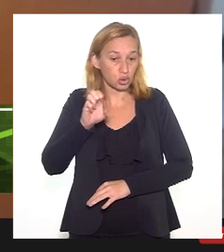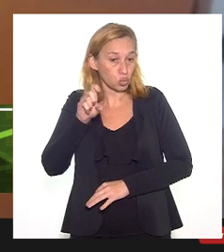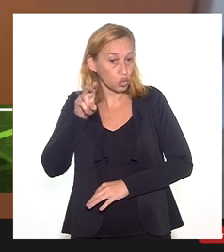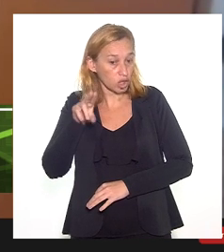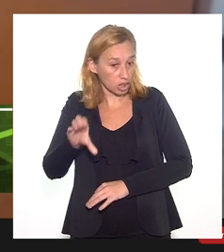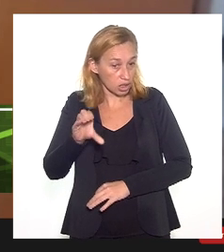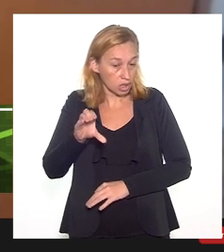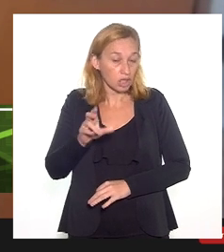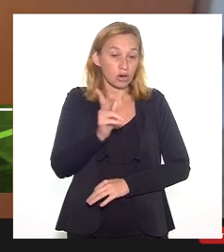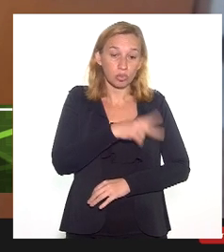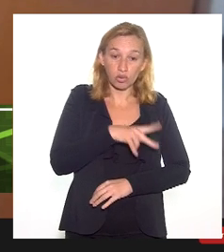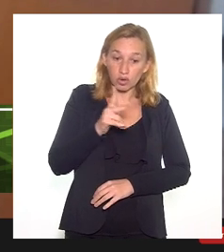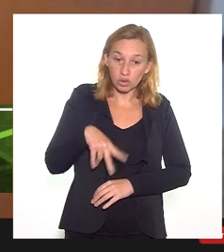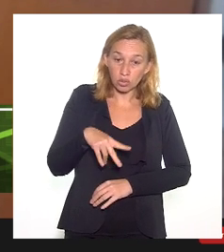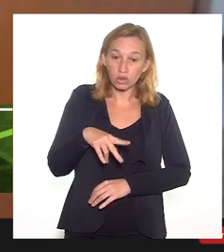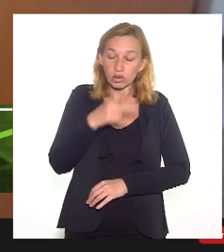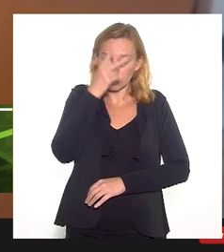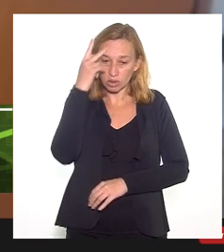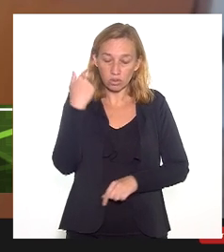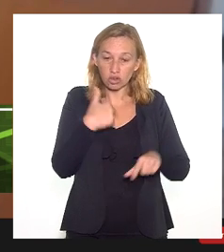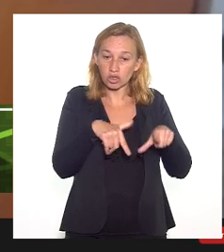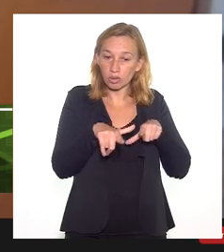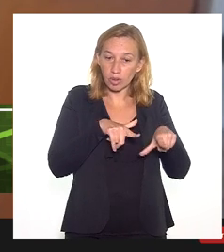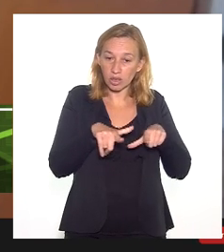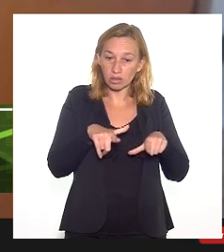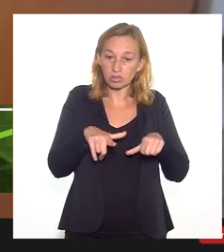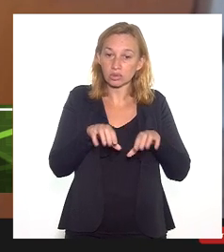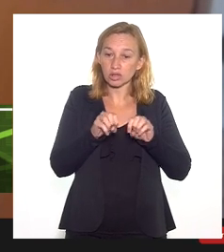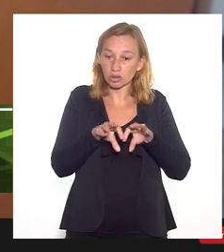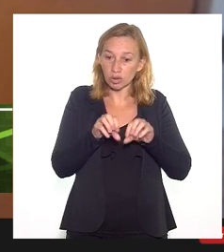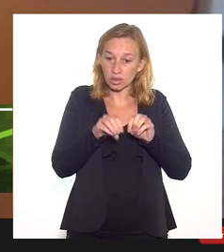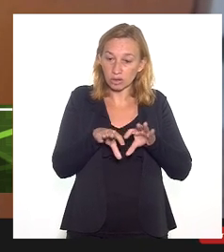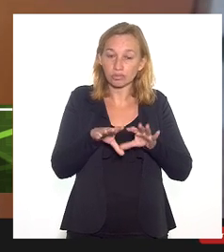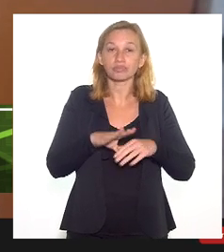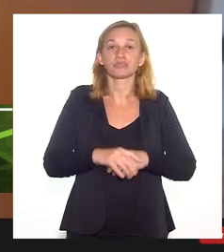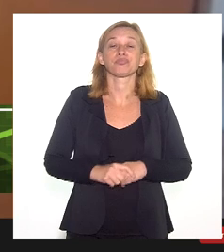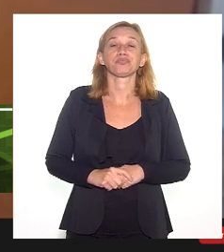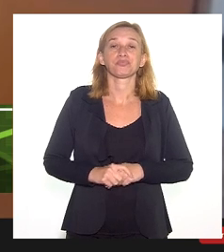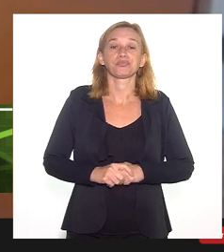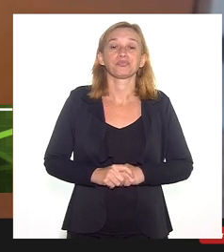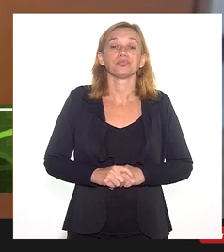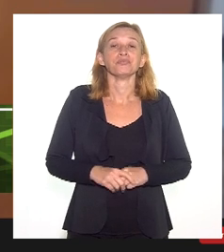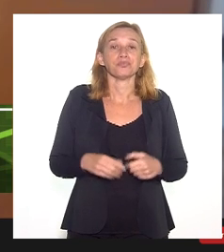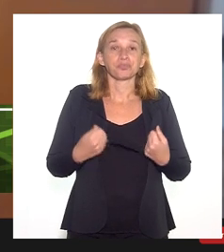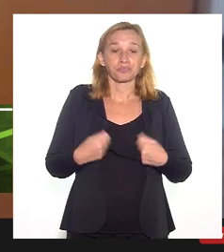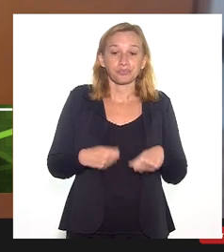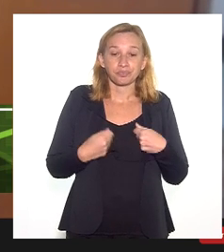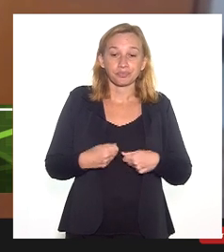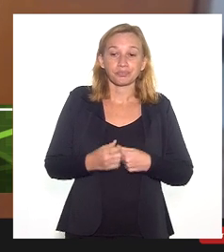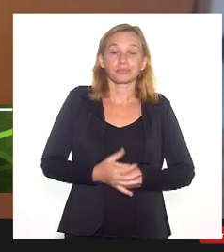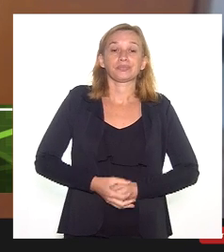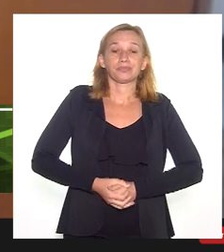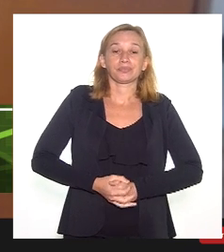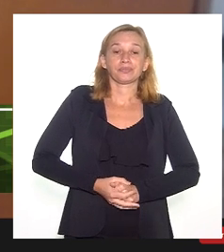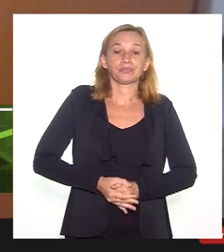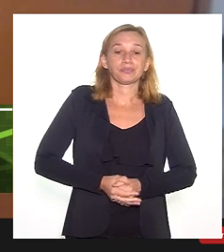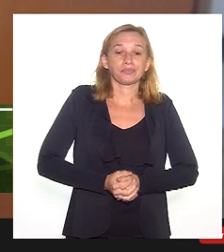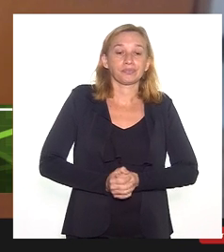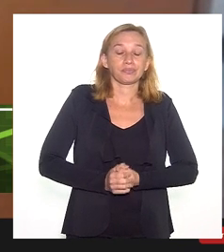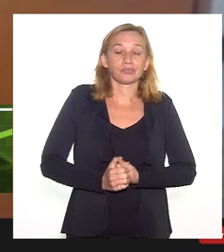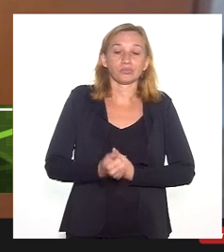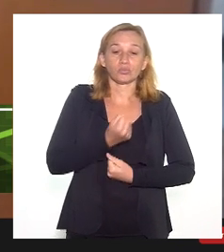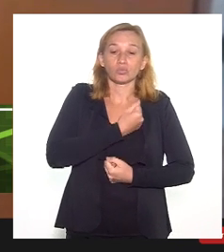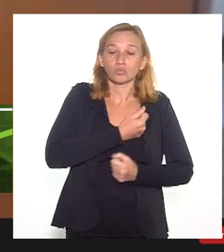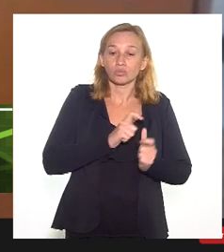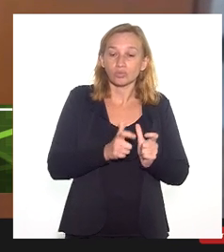professores e trabalhadores da educação, é preciso aumentar